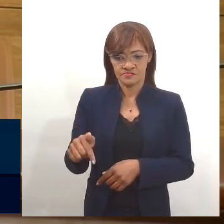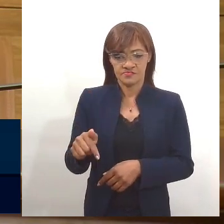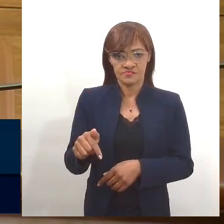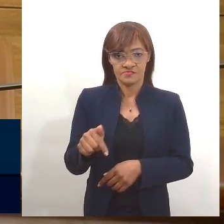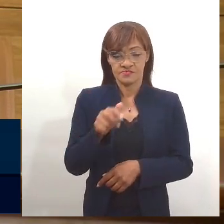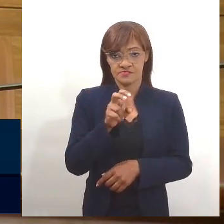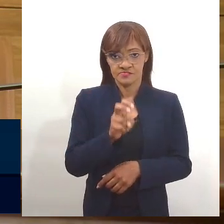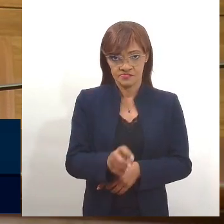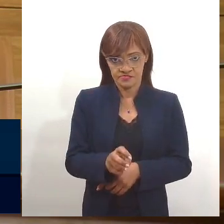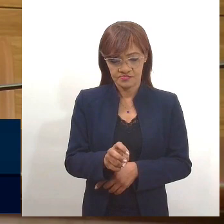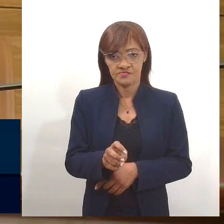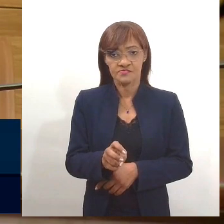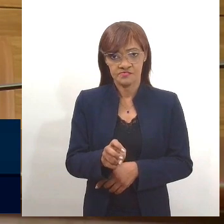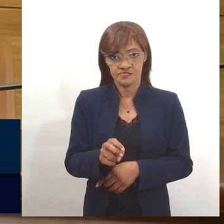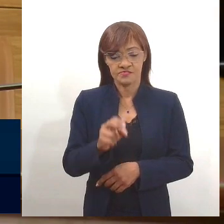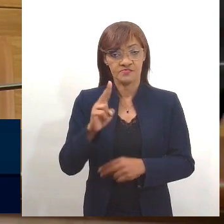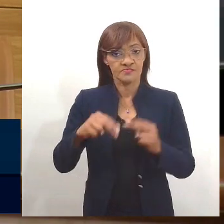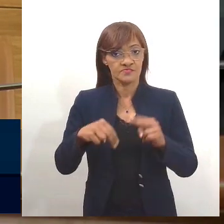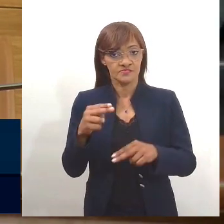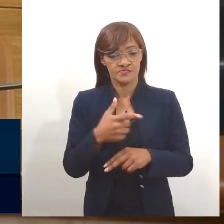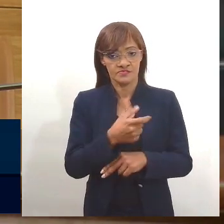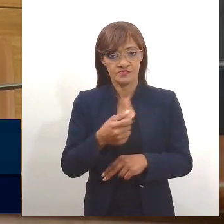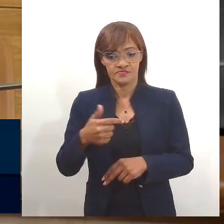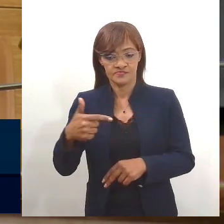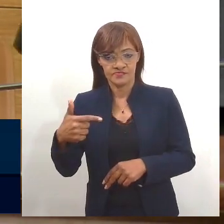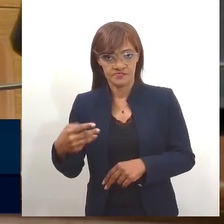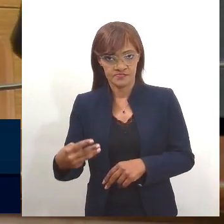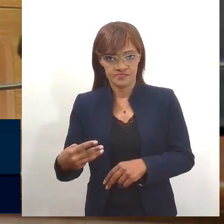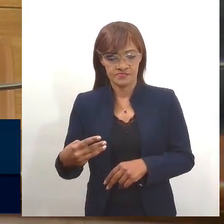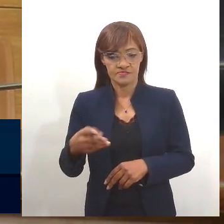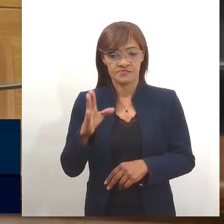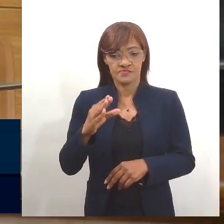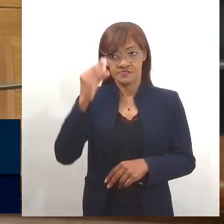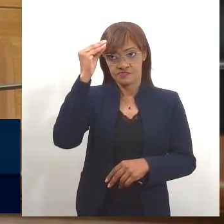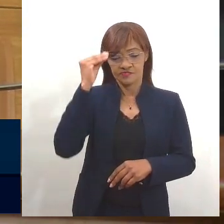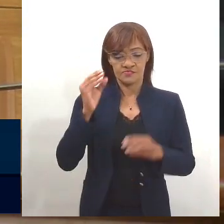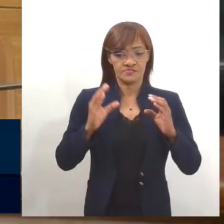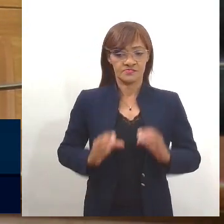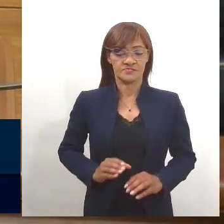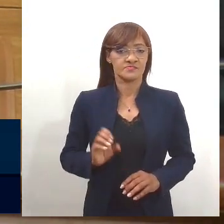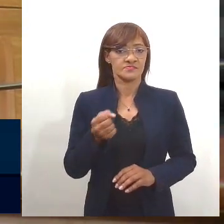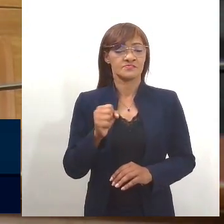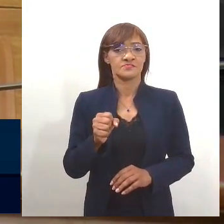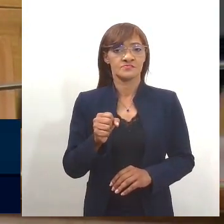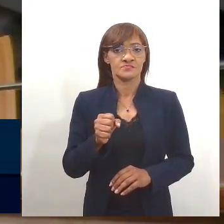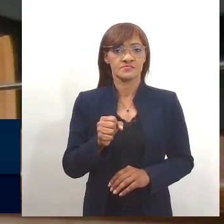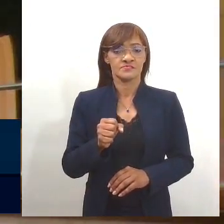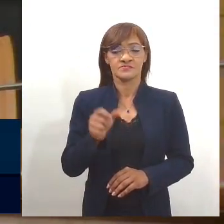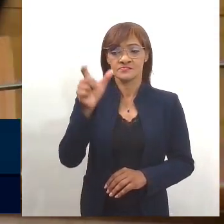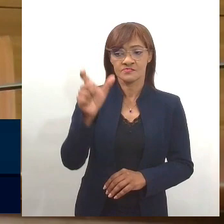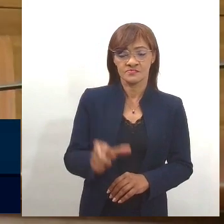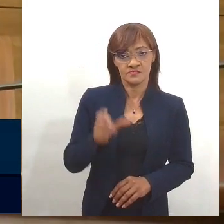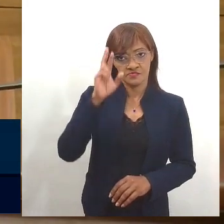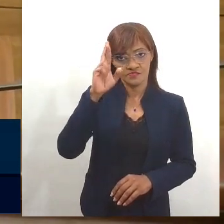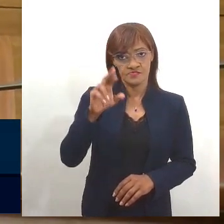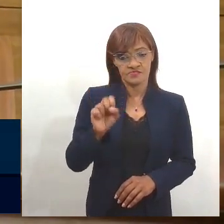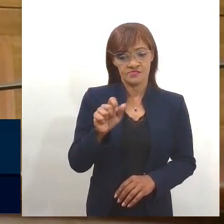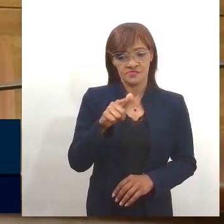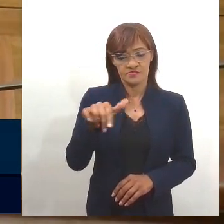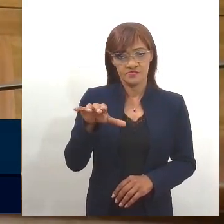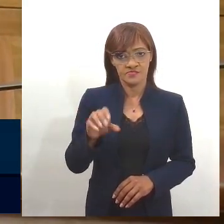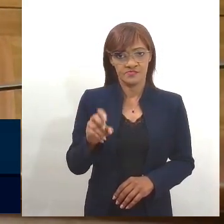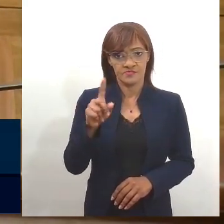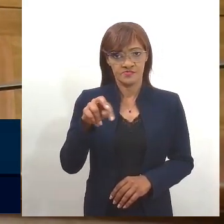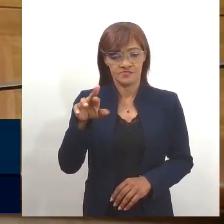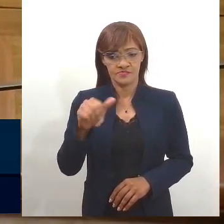título de cidadania sergipana ao senhor Silvio de Oliveira, presidente da Assembleia Legislativa do Estado de Sergipe. Faço